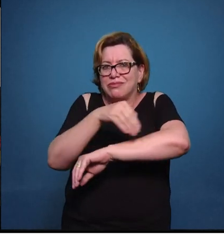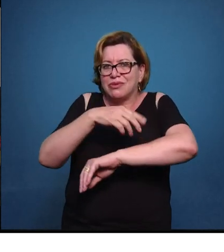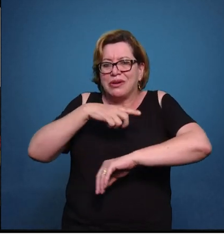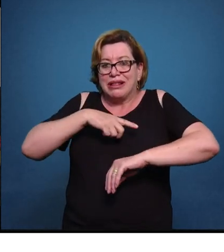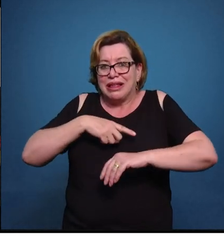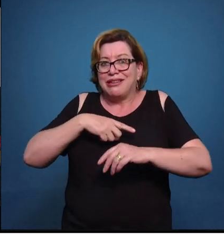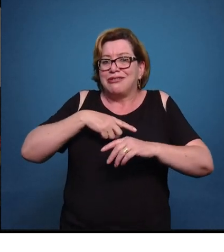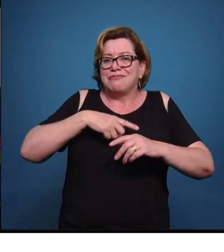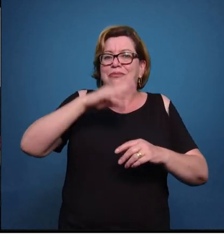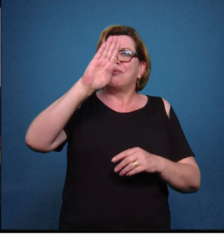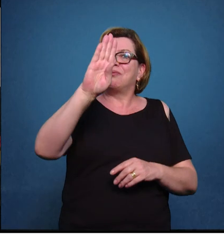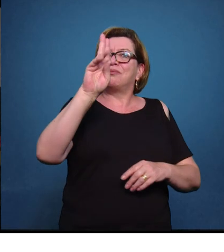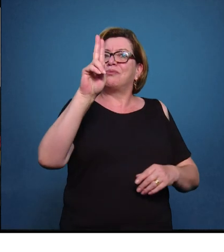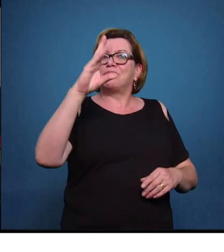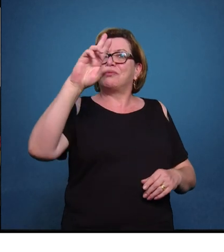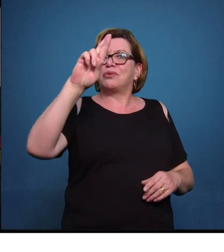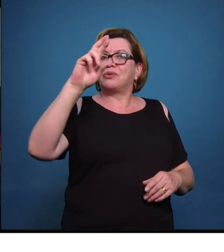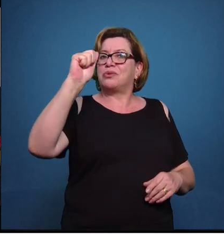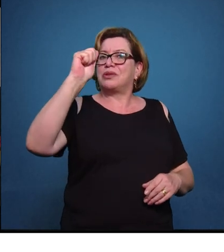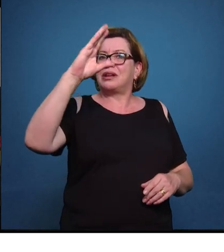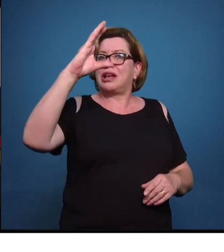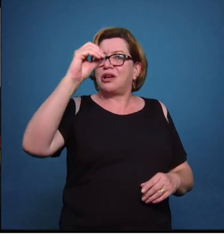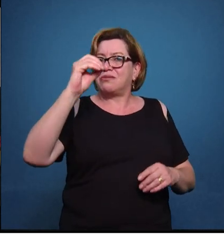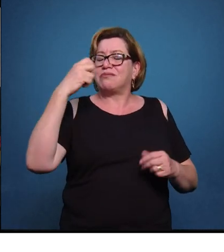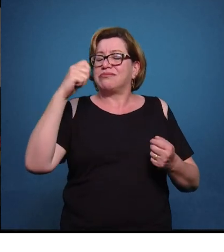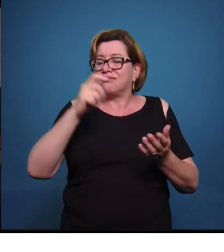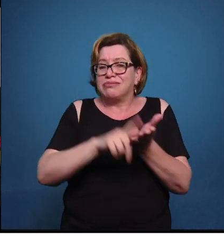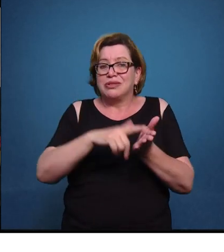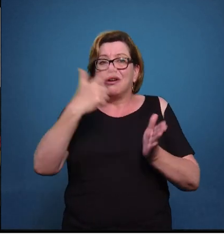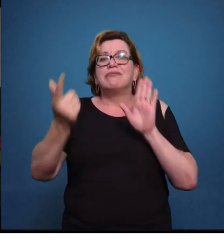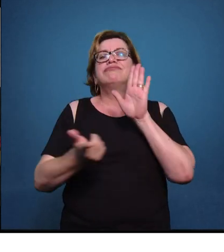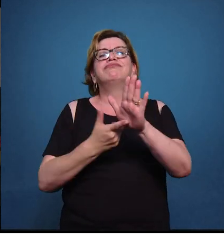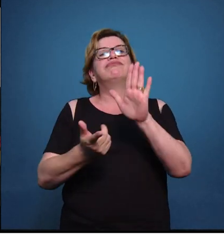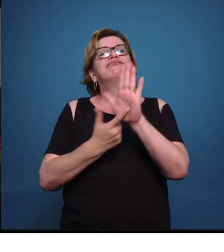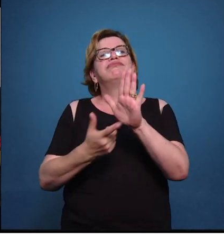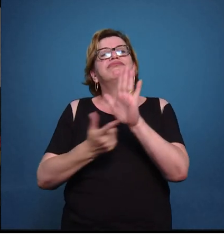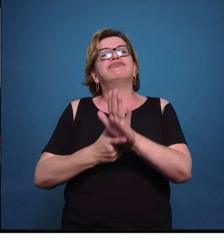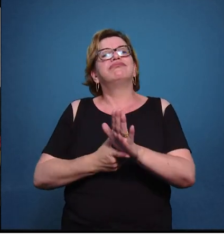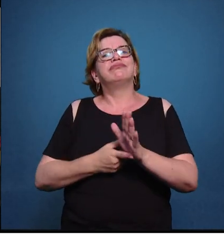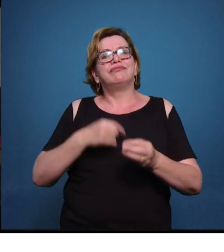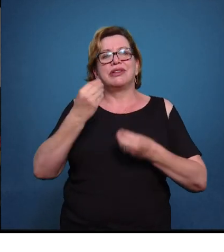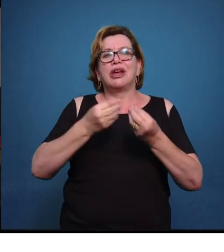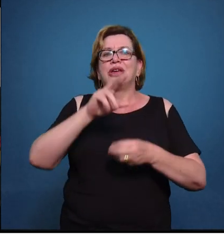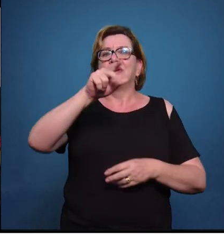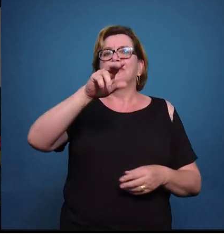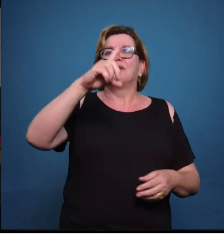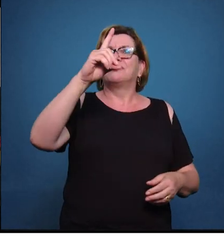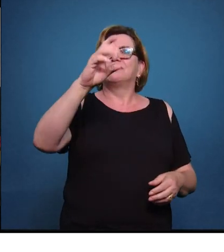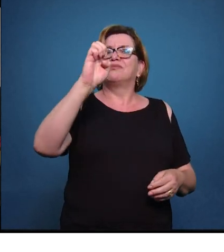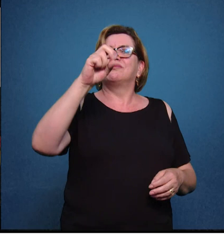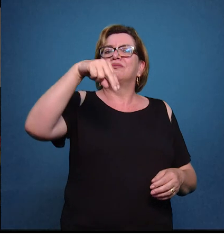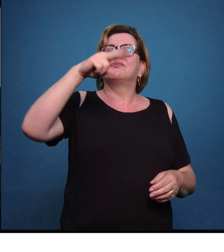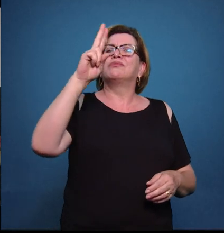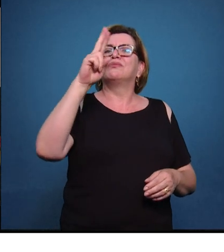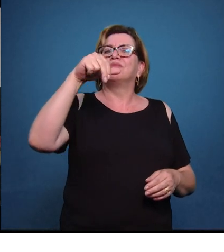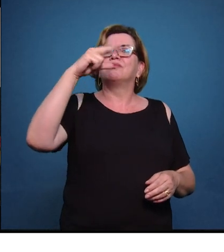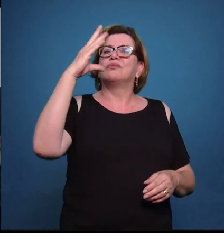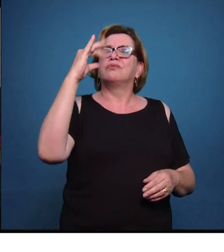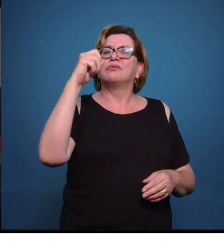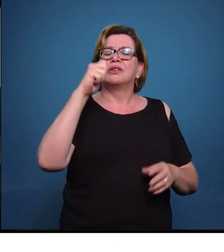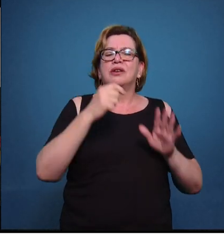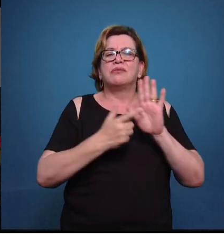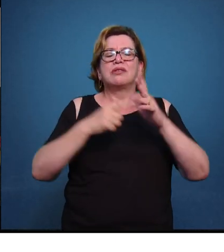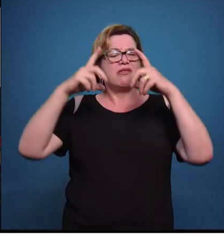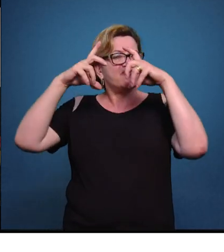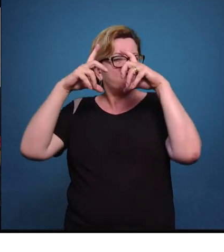o poder público não resolve, caberia aos jornalistas apresentar apenas a denúncia. Tirar uma foto, fazer meia dúzia